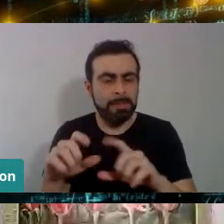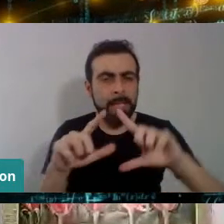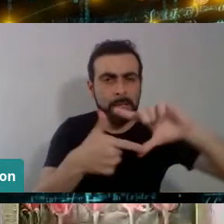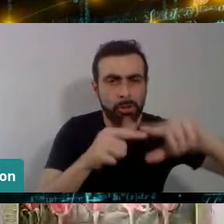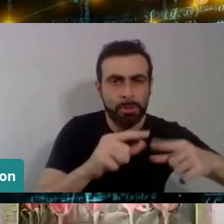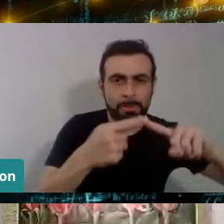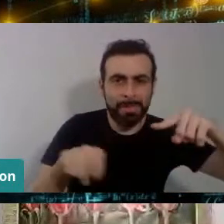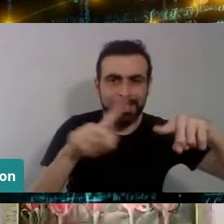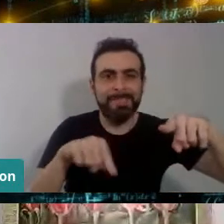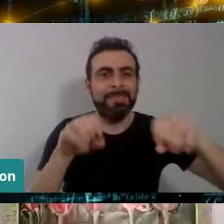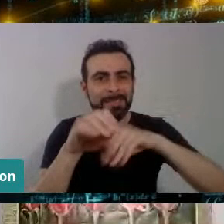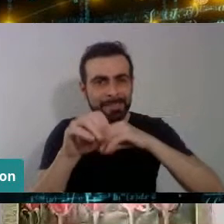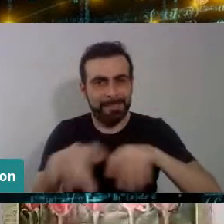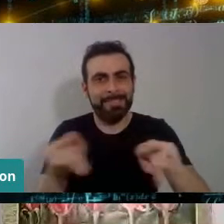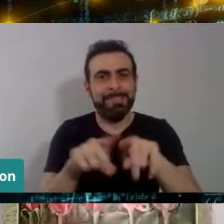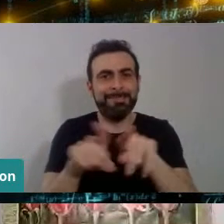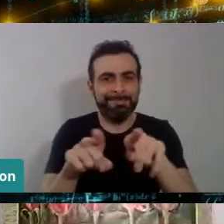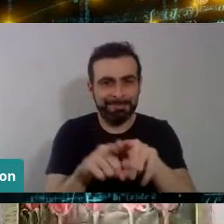dele.